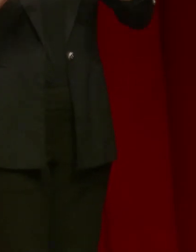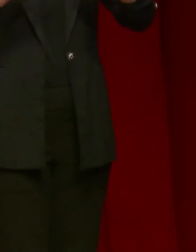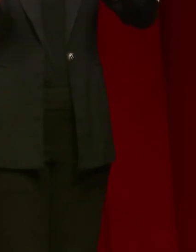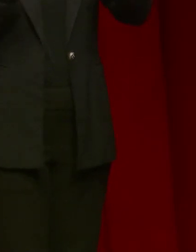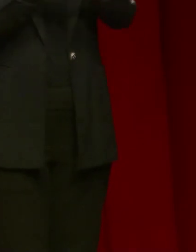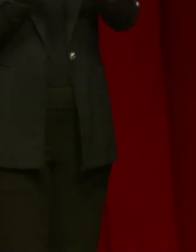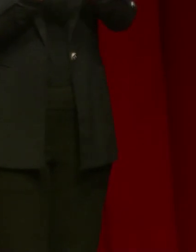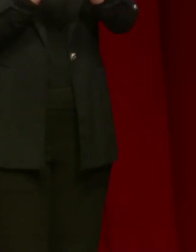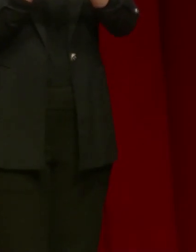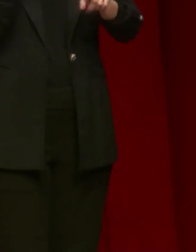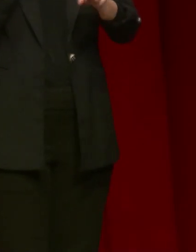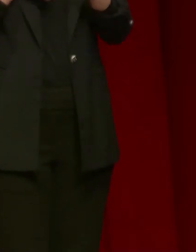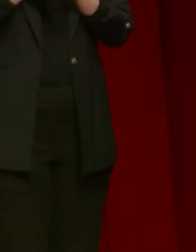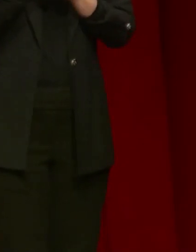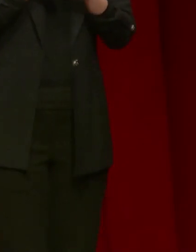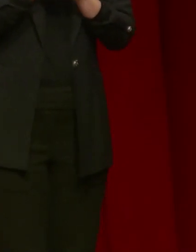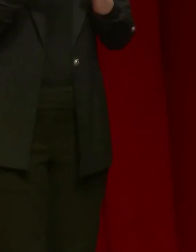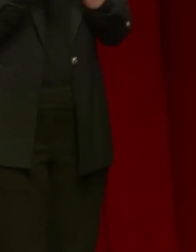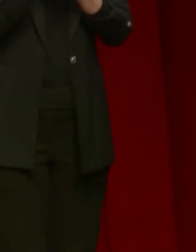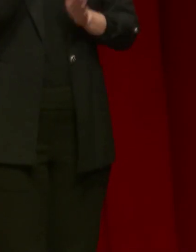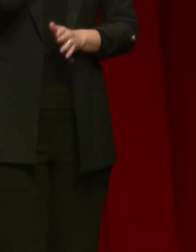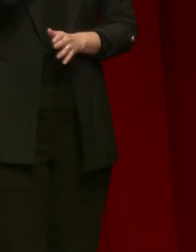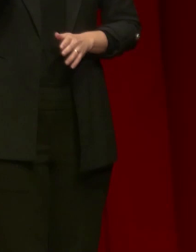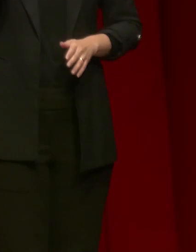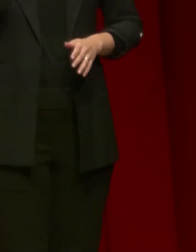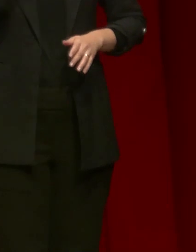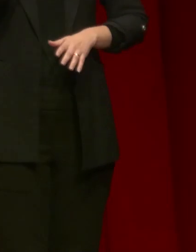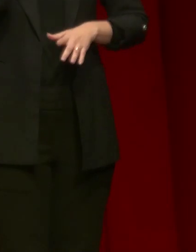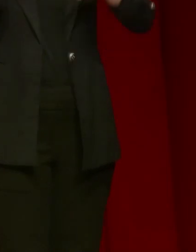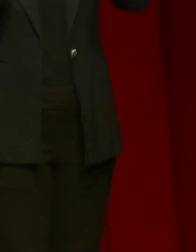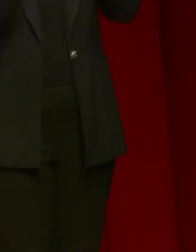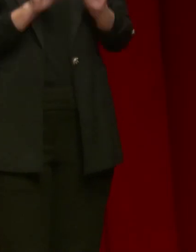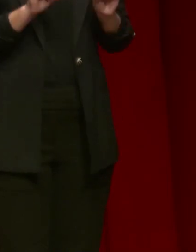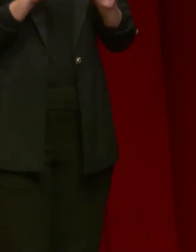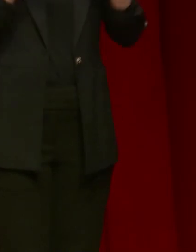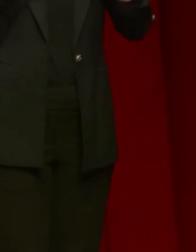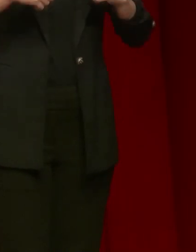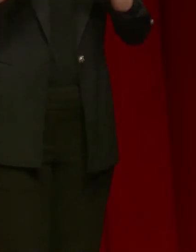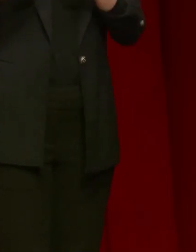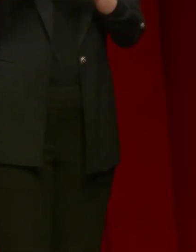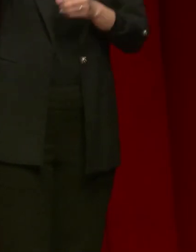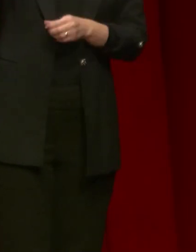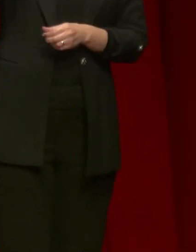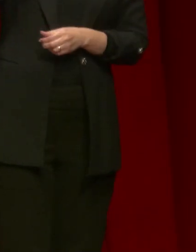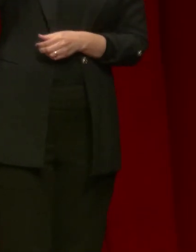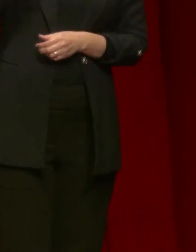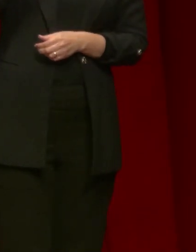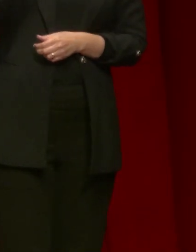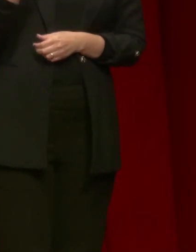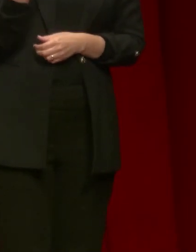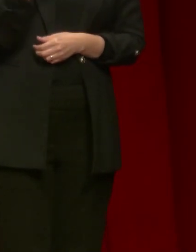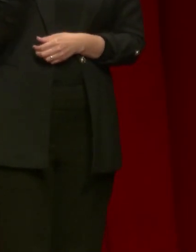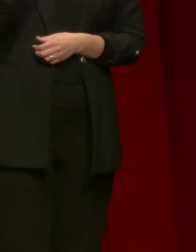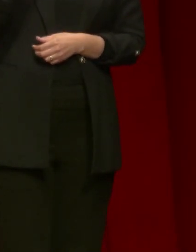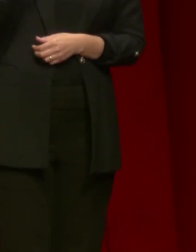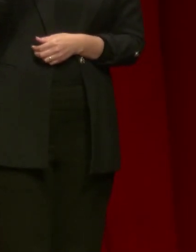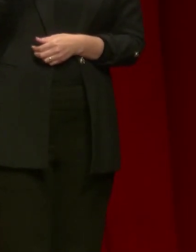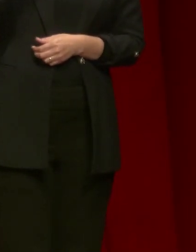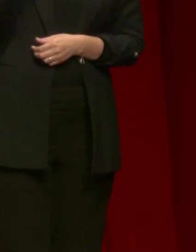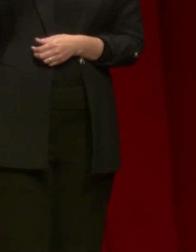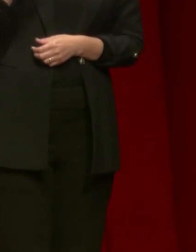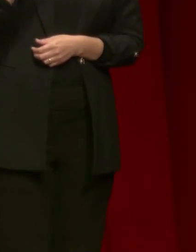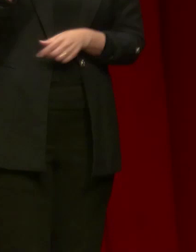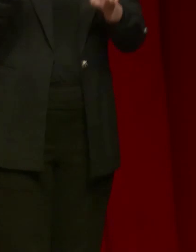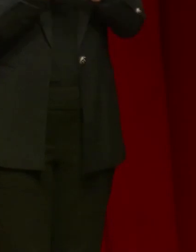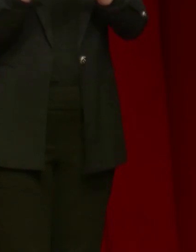Municipal da Pessoa com Deficiência de Porto Ferreira. Ela apresentou um programa já numa rádio FM,